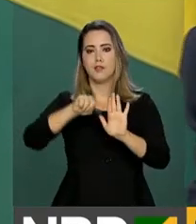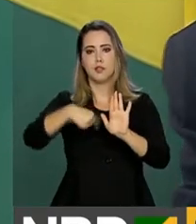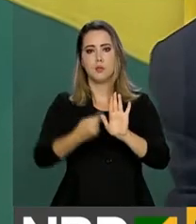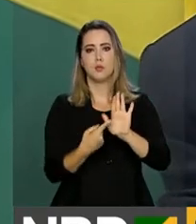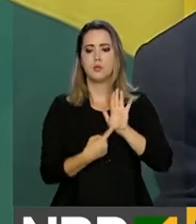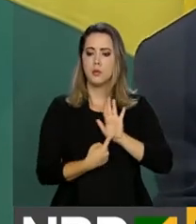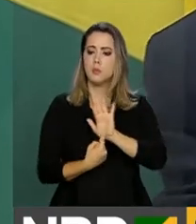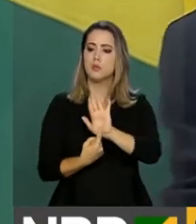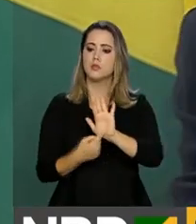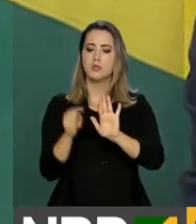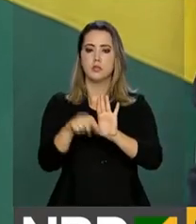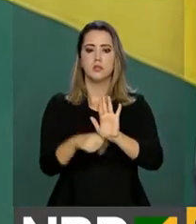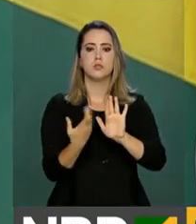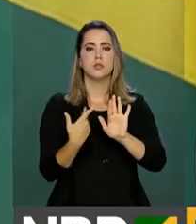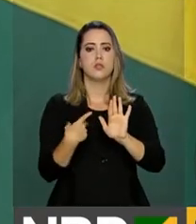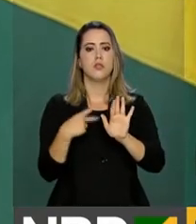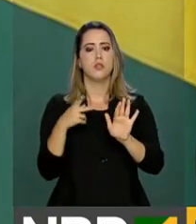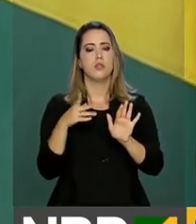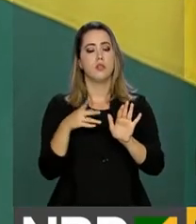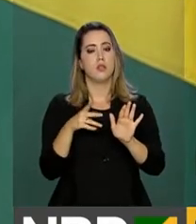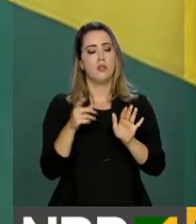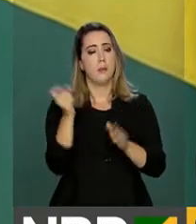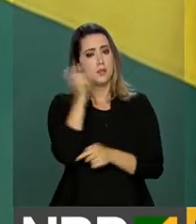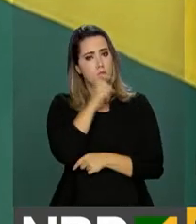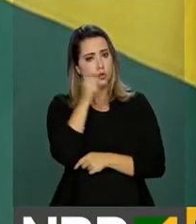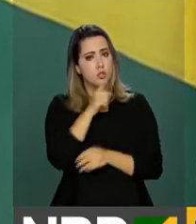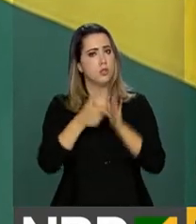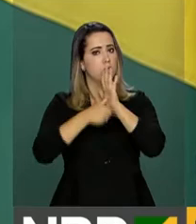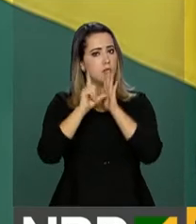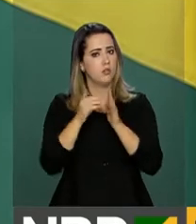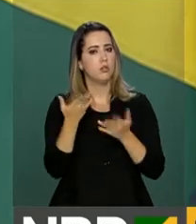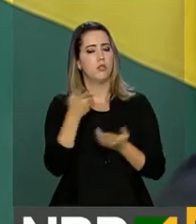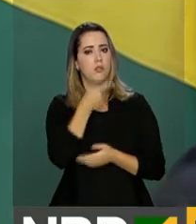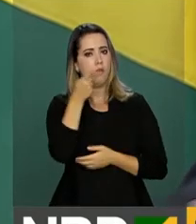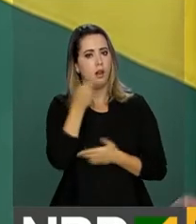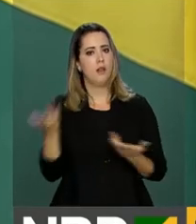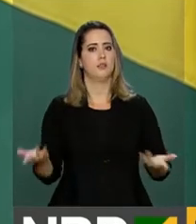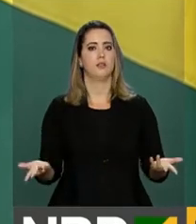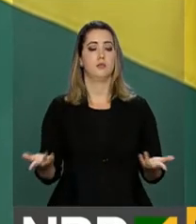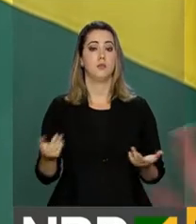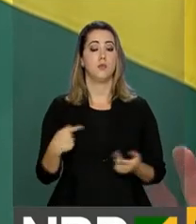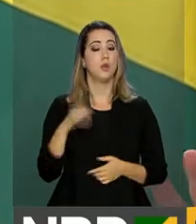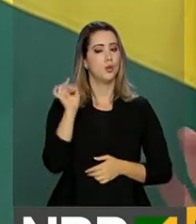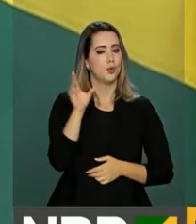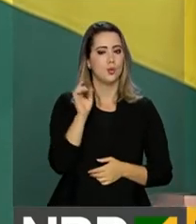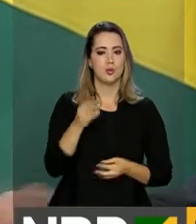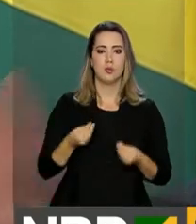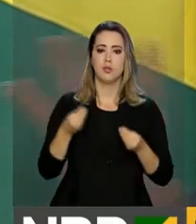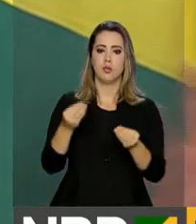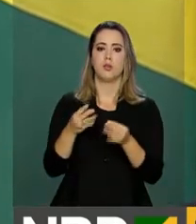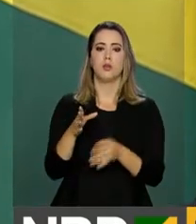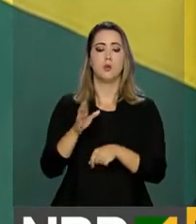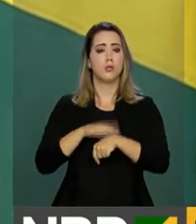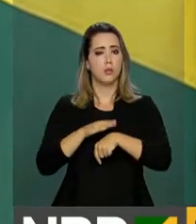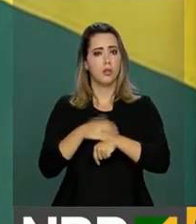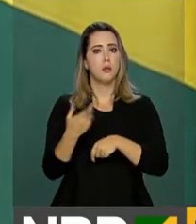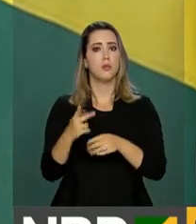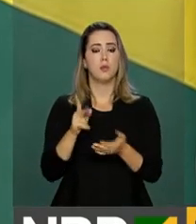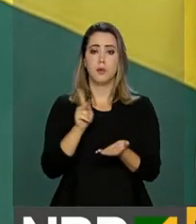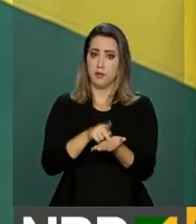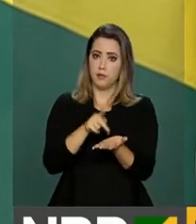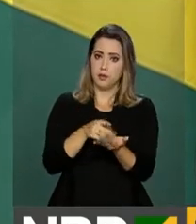demonstração da em verdade dos fatos anteriormente elencados ou seja bastou que tivesse tempo para que a verdade